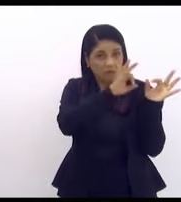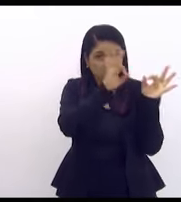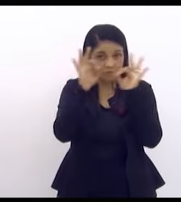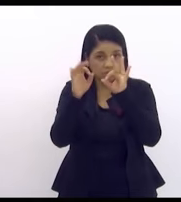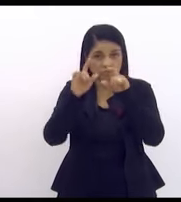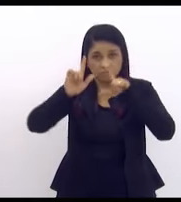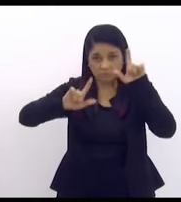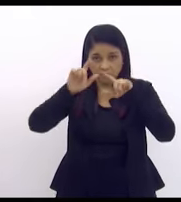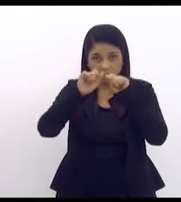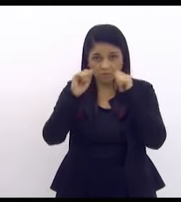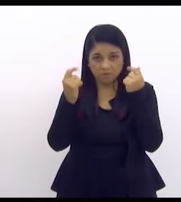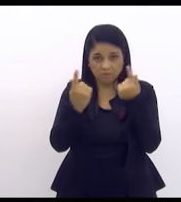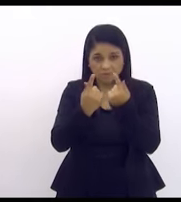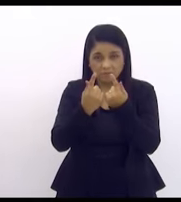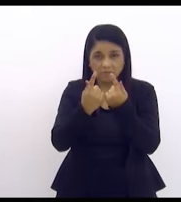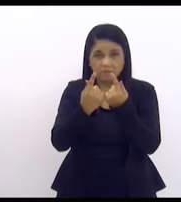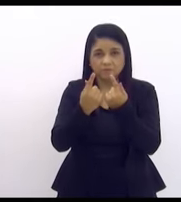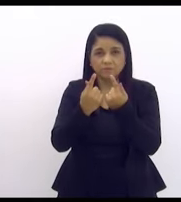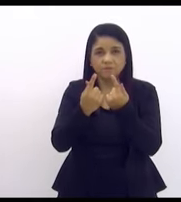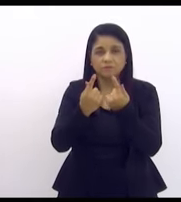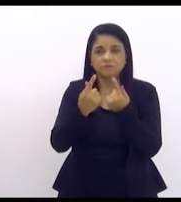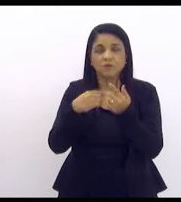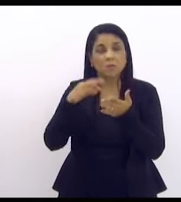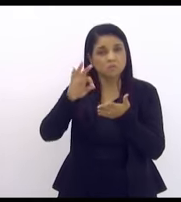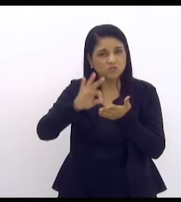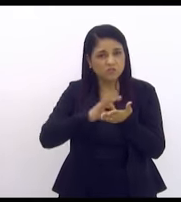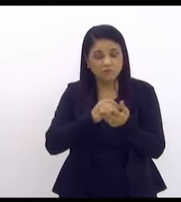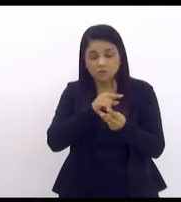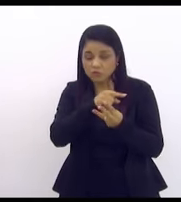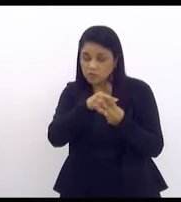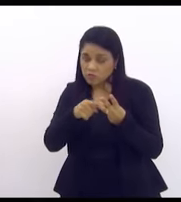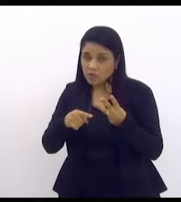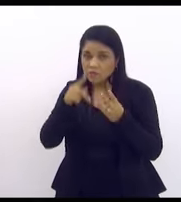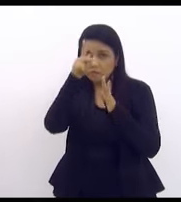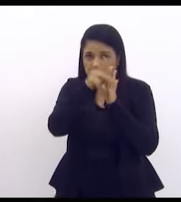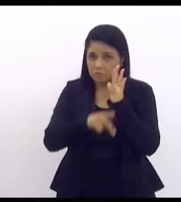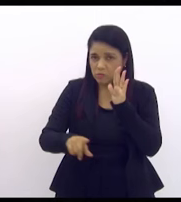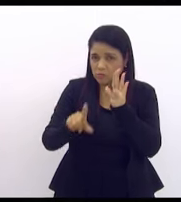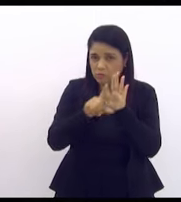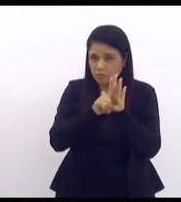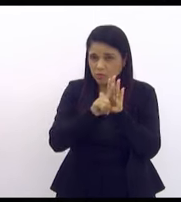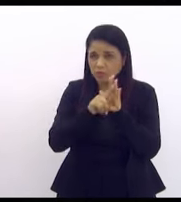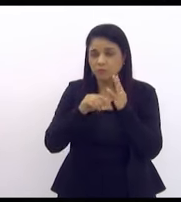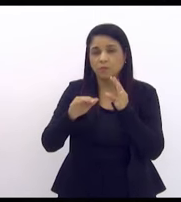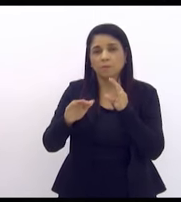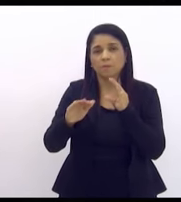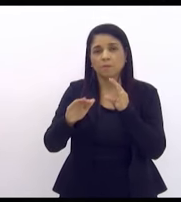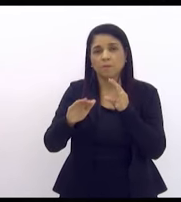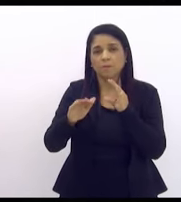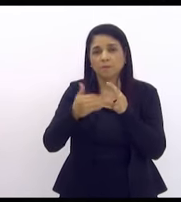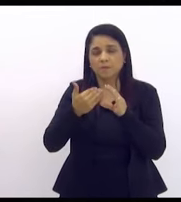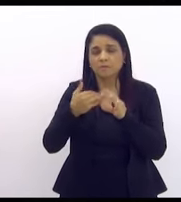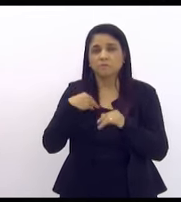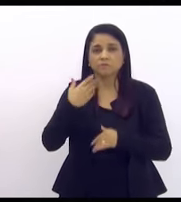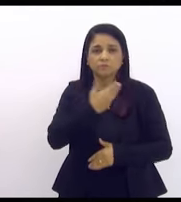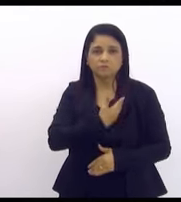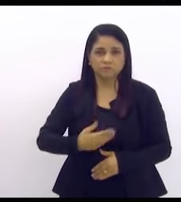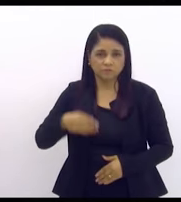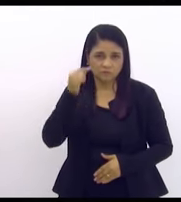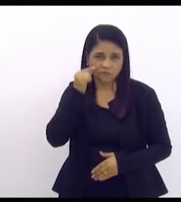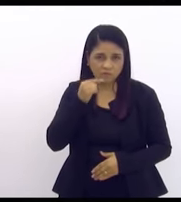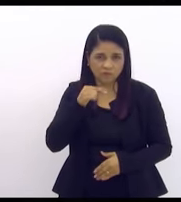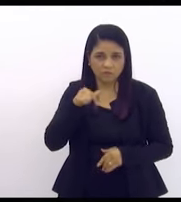TV Alerge. Eu me inscrevi para falar dos três projetos, mensagens do governador a essa